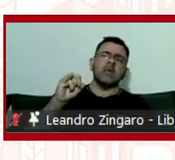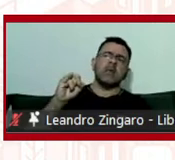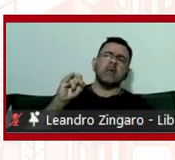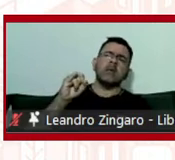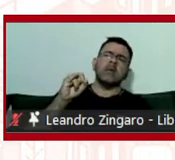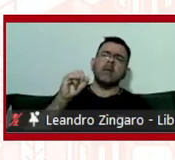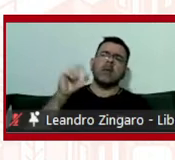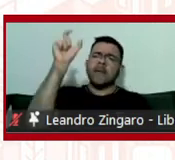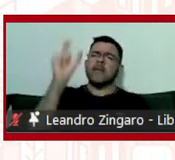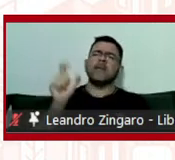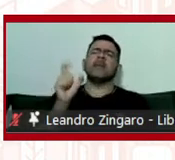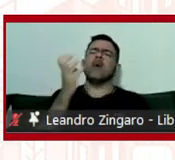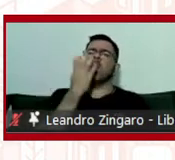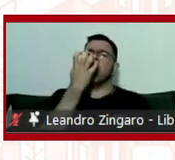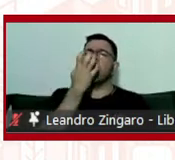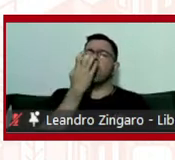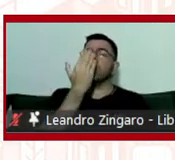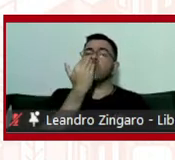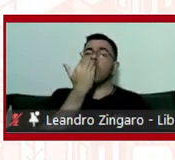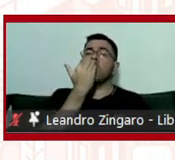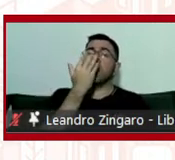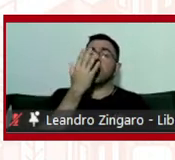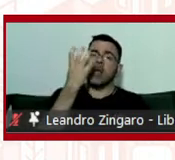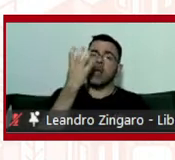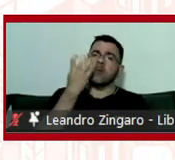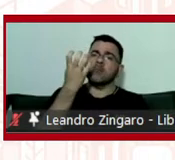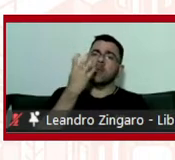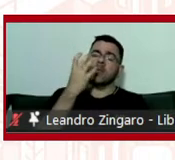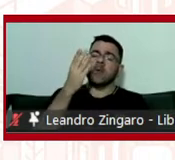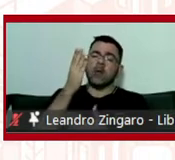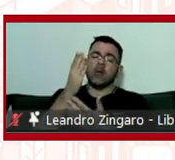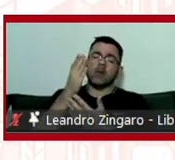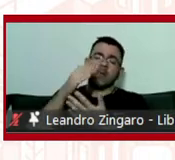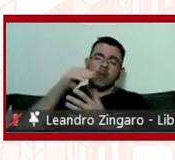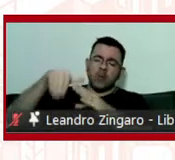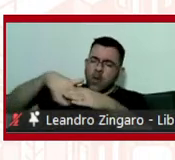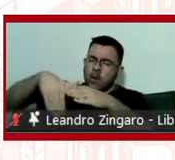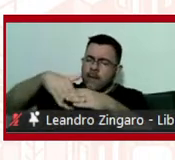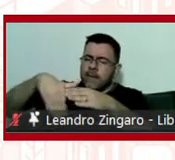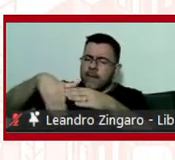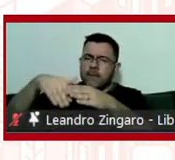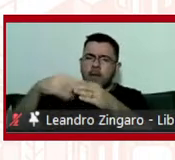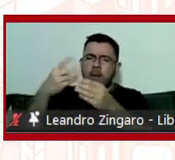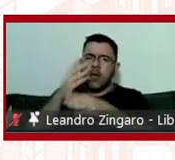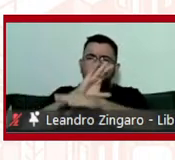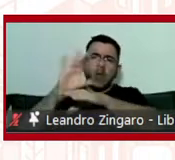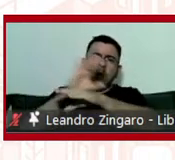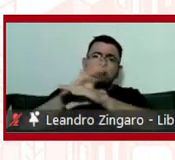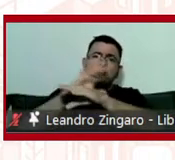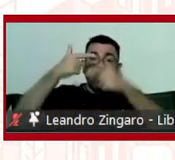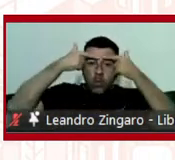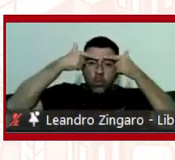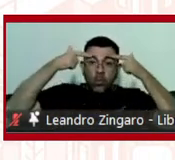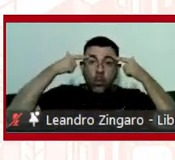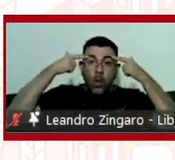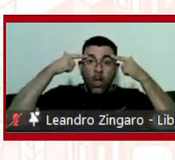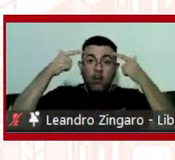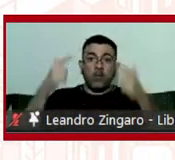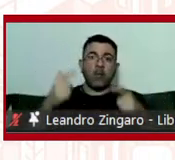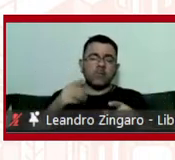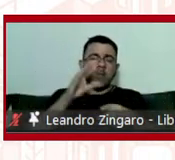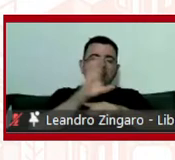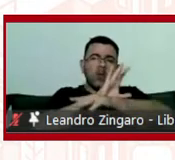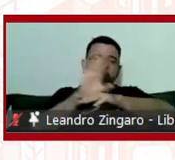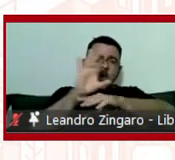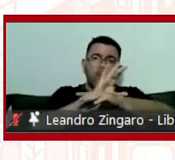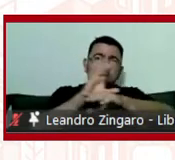você condiciona a alimentação para fazer marmita como é que você faz um curso rápido de sobrancelha como é que você faz tudo a gente criou uma plataforma que